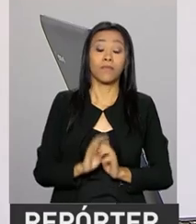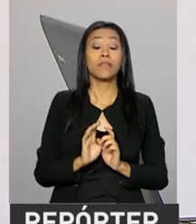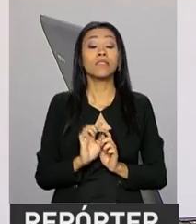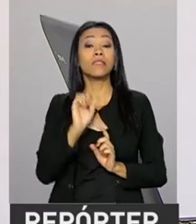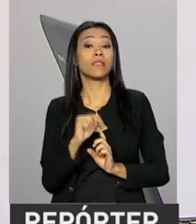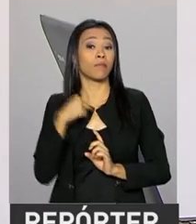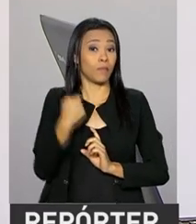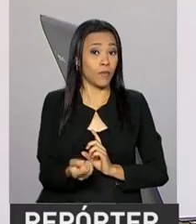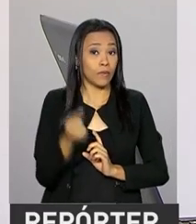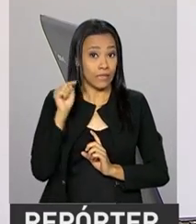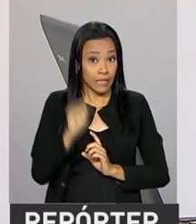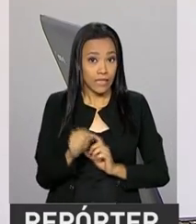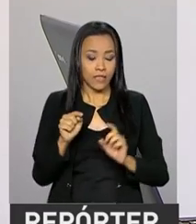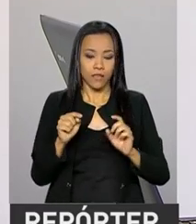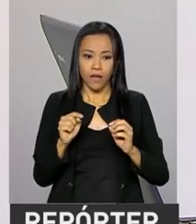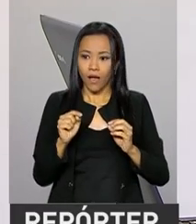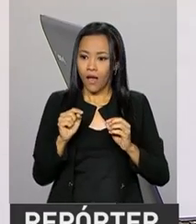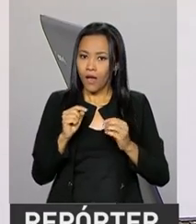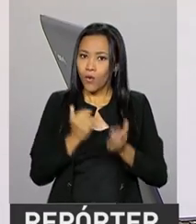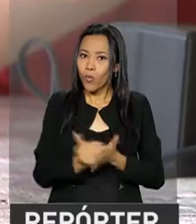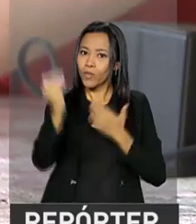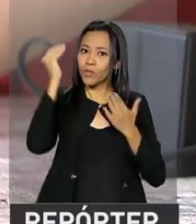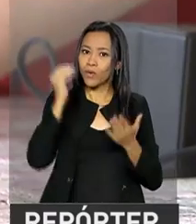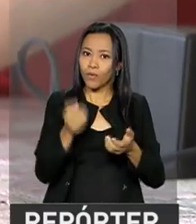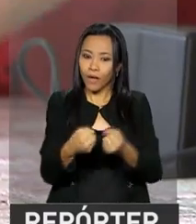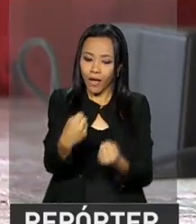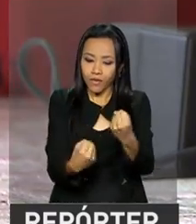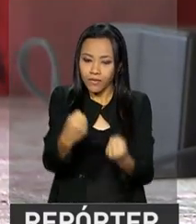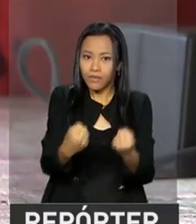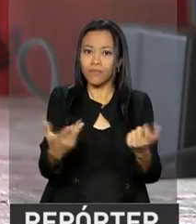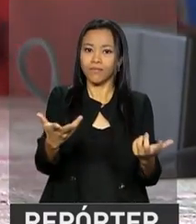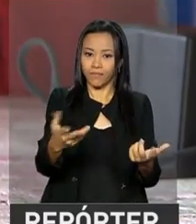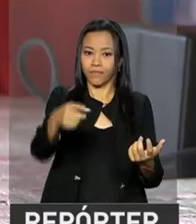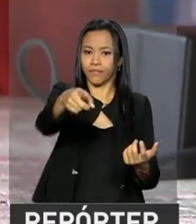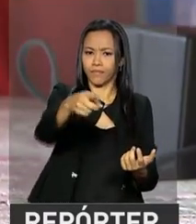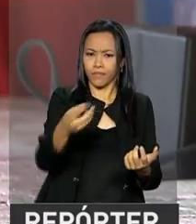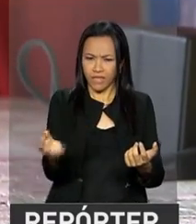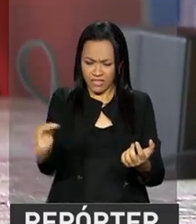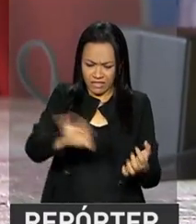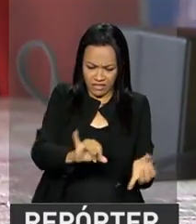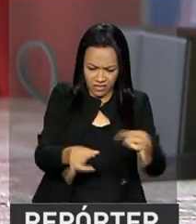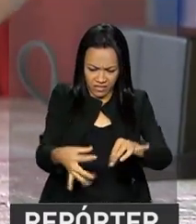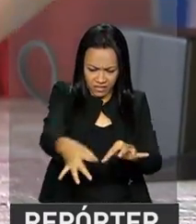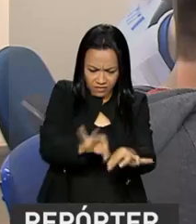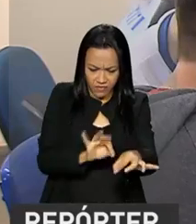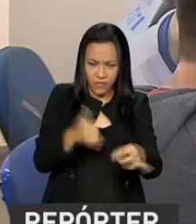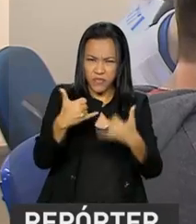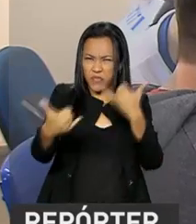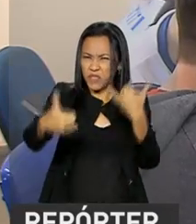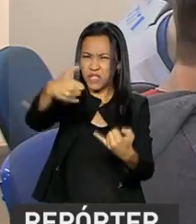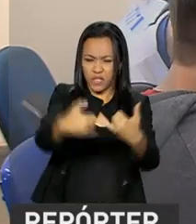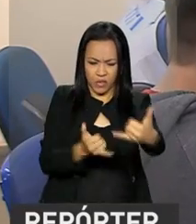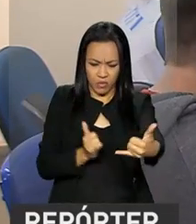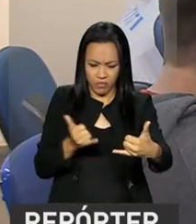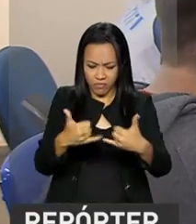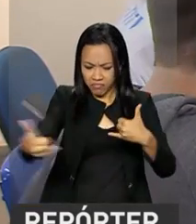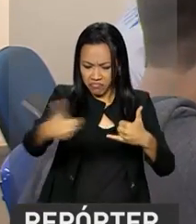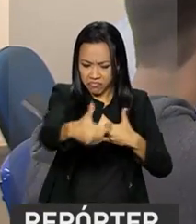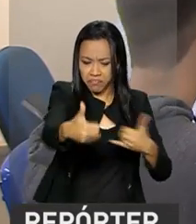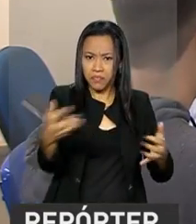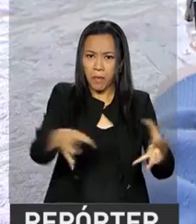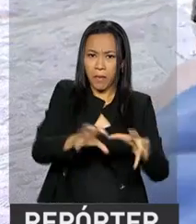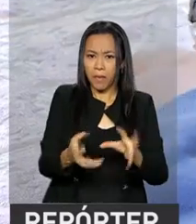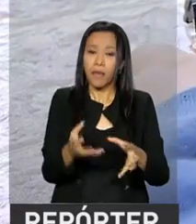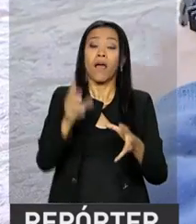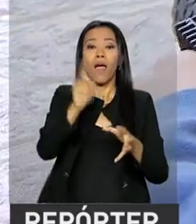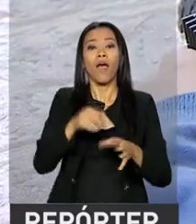aí, desse trabalho, desencadeou no carrinho. Ligações, sistemas, conexões. Sob coordenação dos